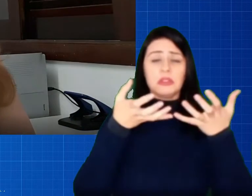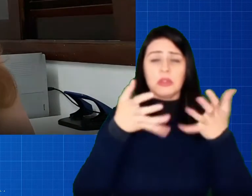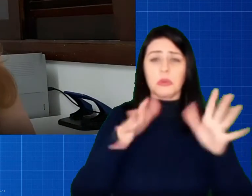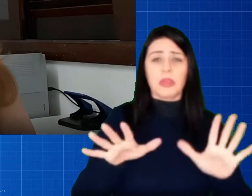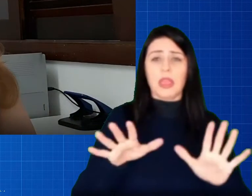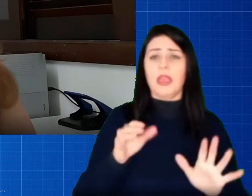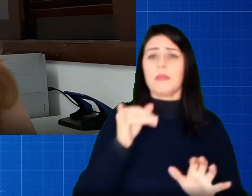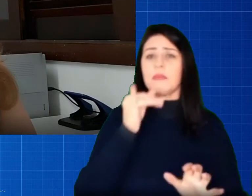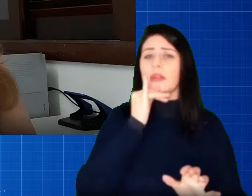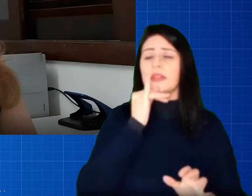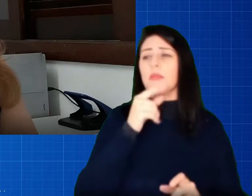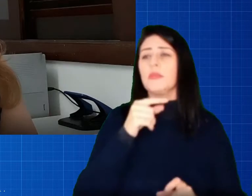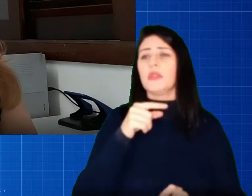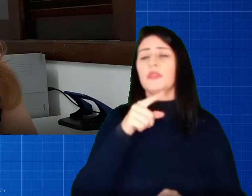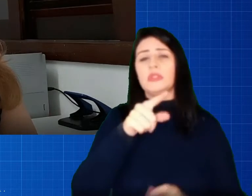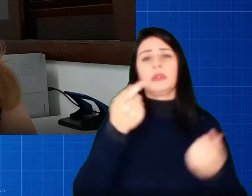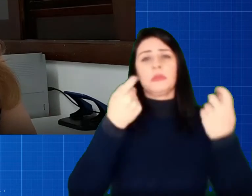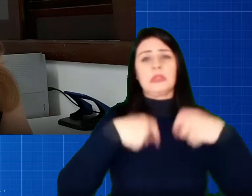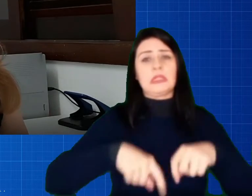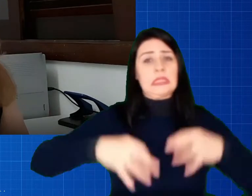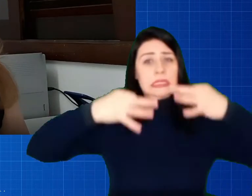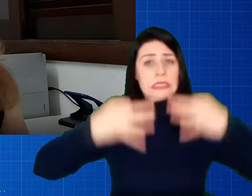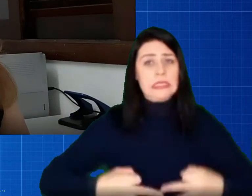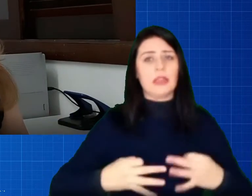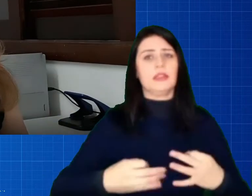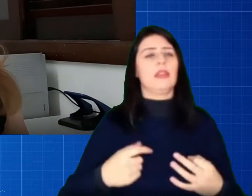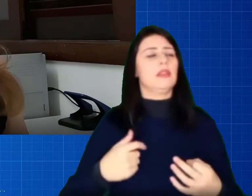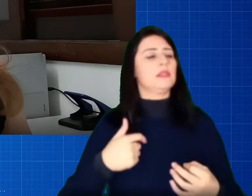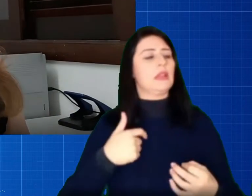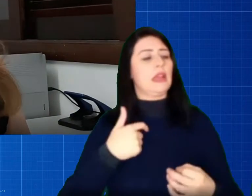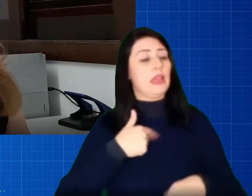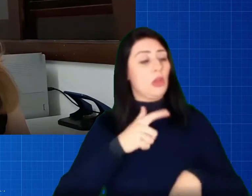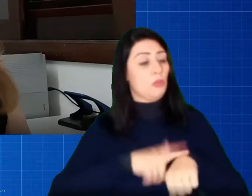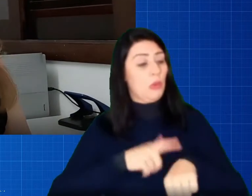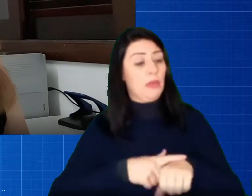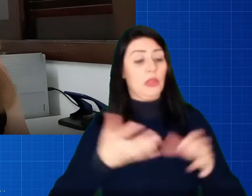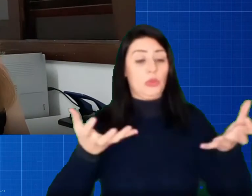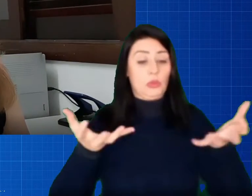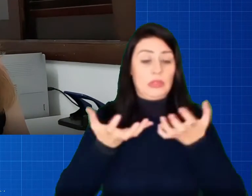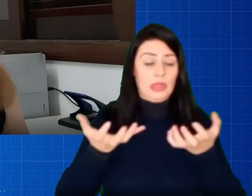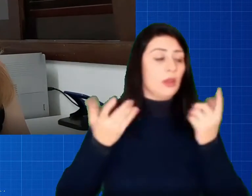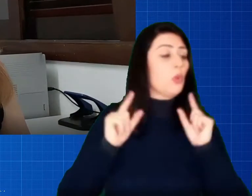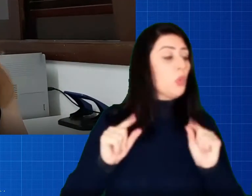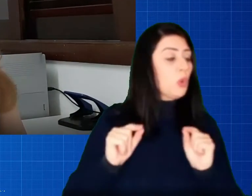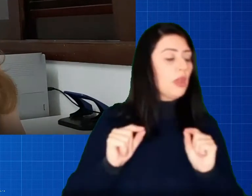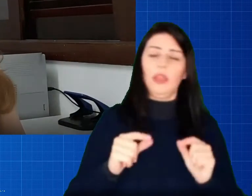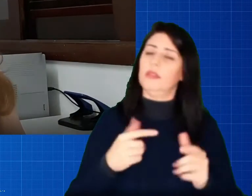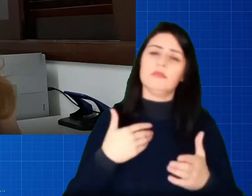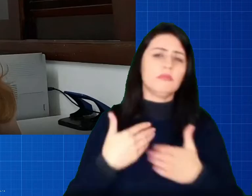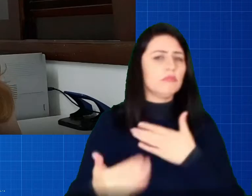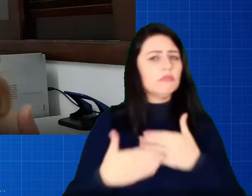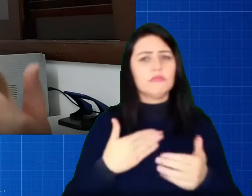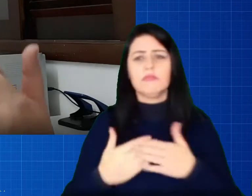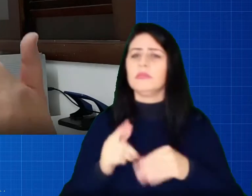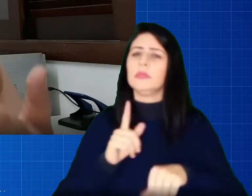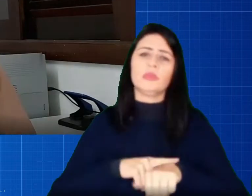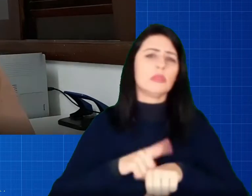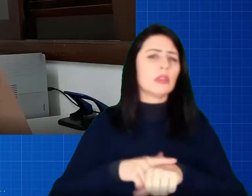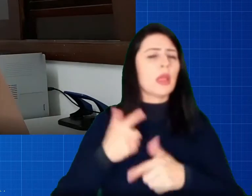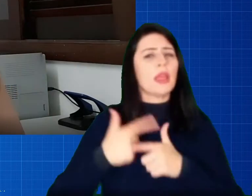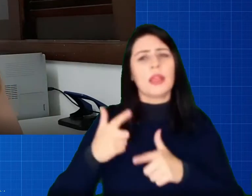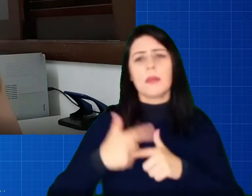ter certeza o que você quer nesse momento. Ninguém precisa ter certeza de nada, né? Vamos de pouquinho, vamos